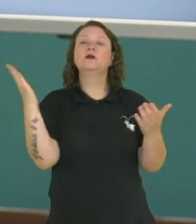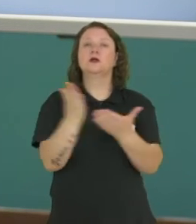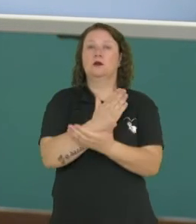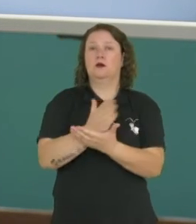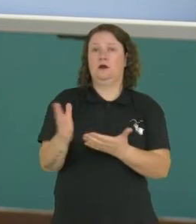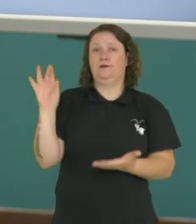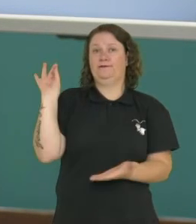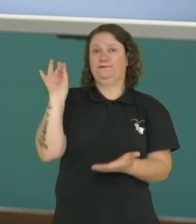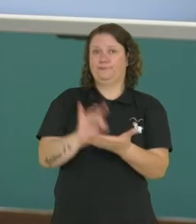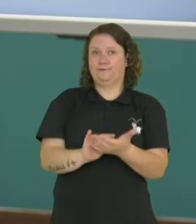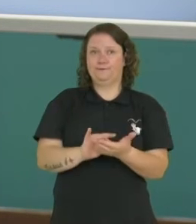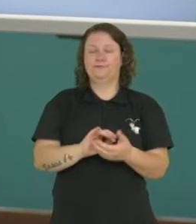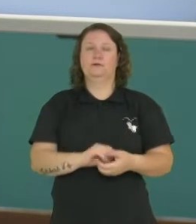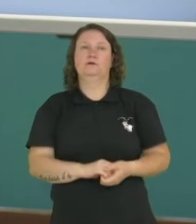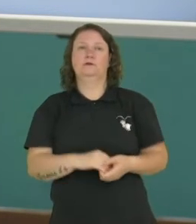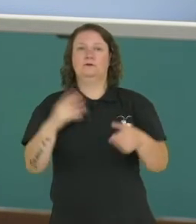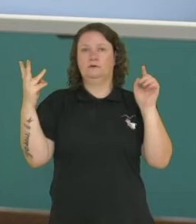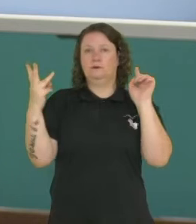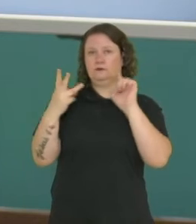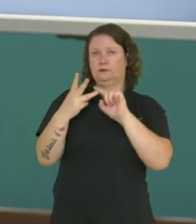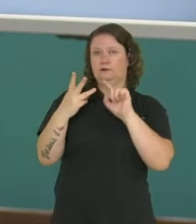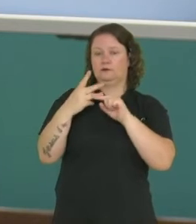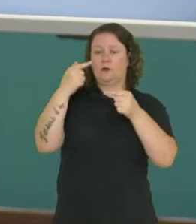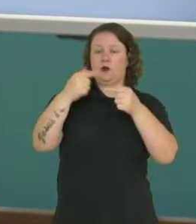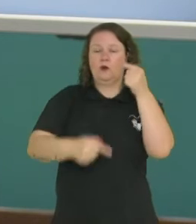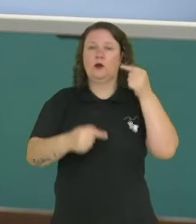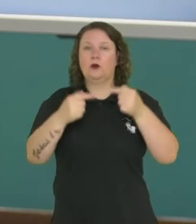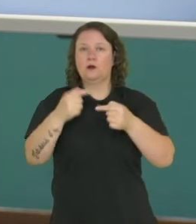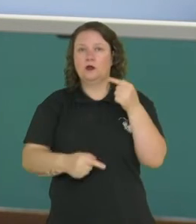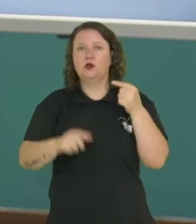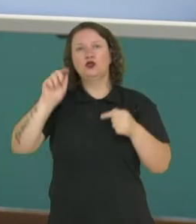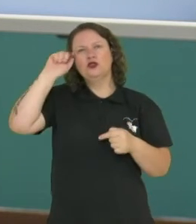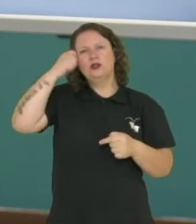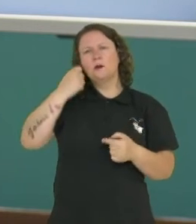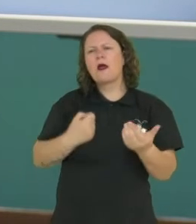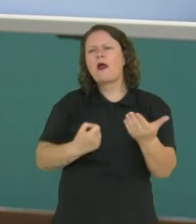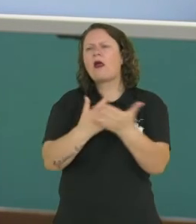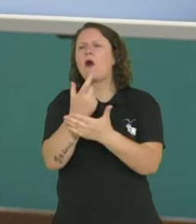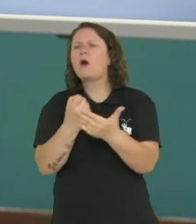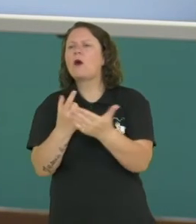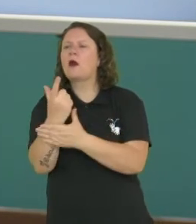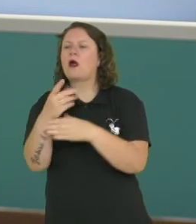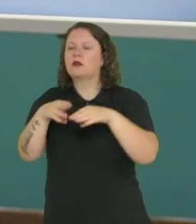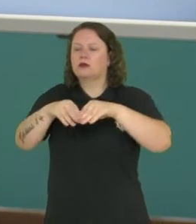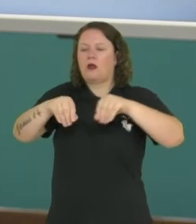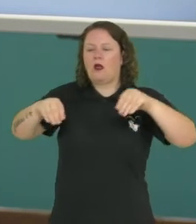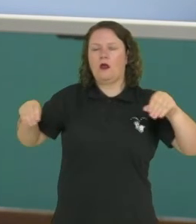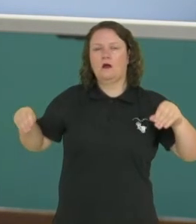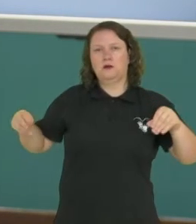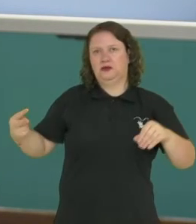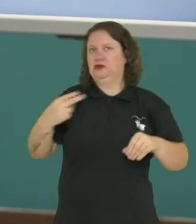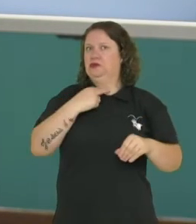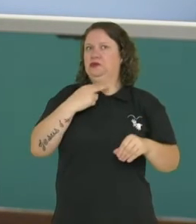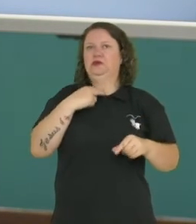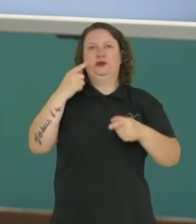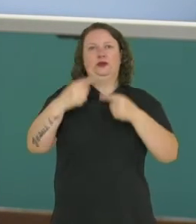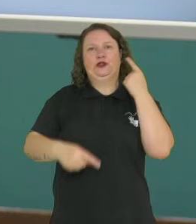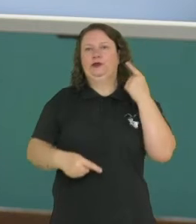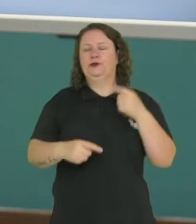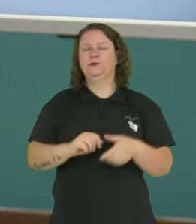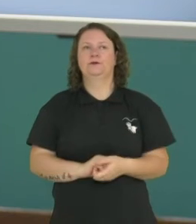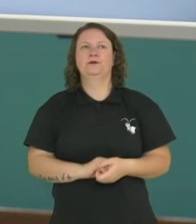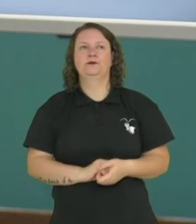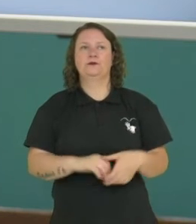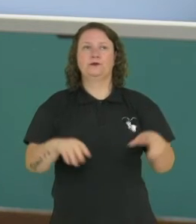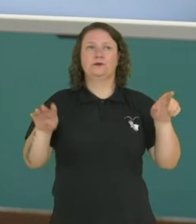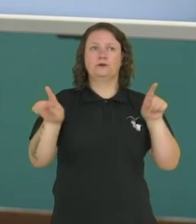oficialmente. Proibição do negro, né, de comprar terras, então ele não poderia ter uma propriedade privada. E também proibição, por